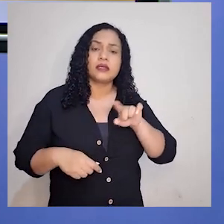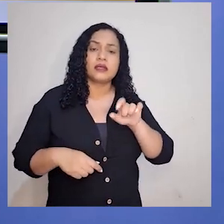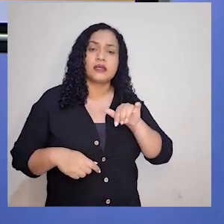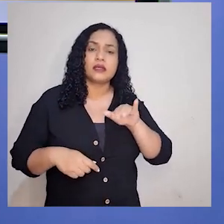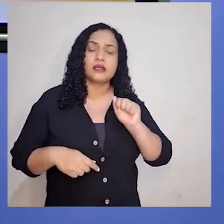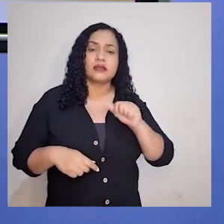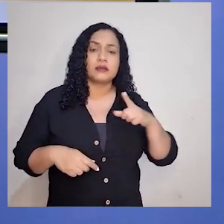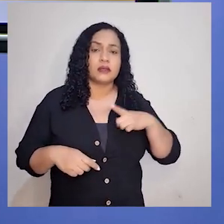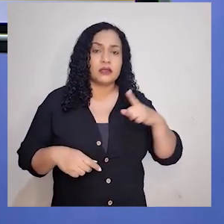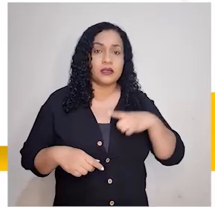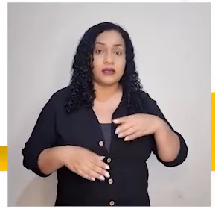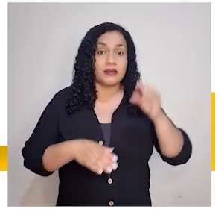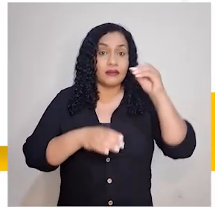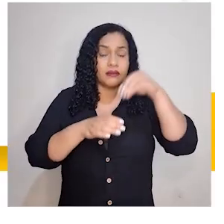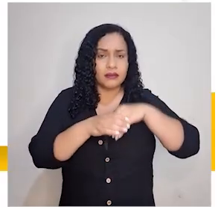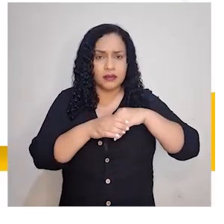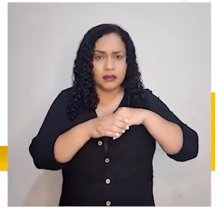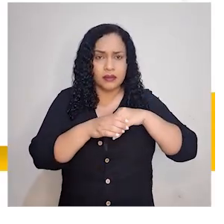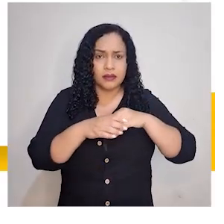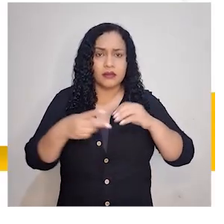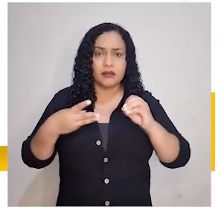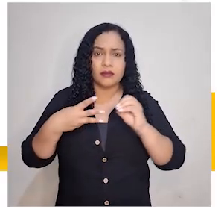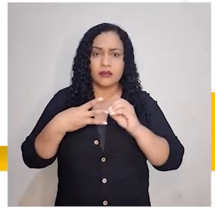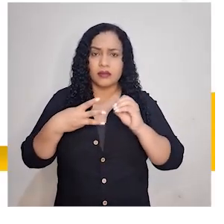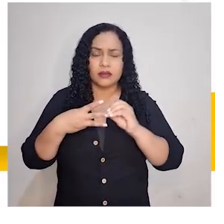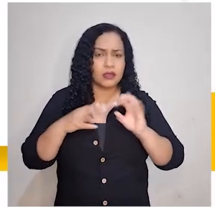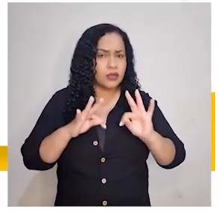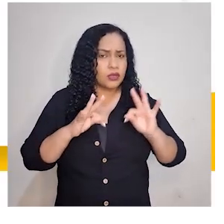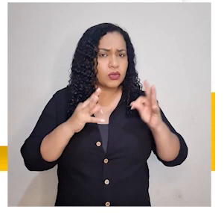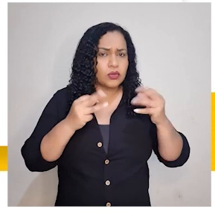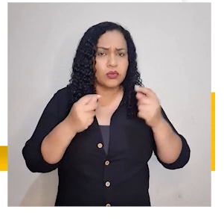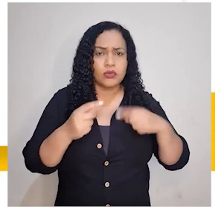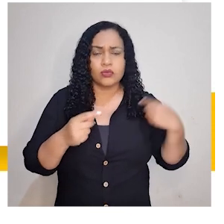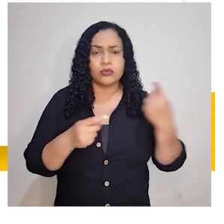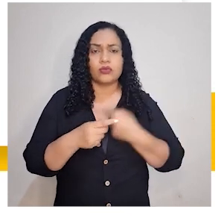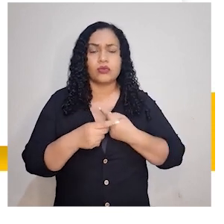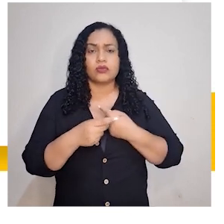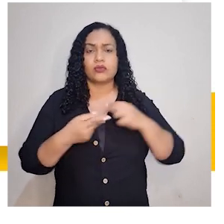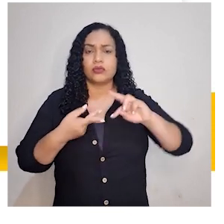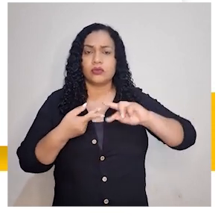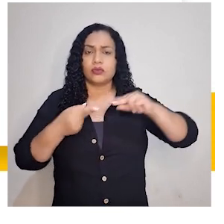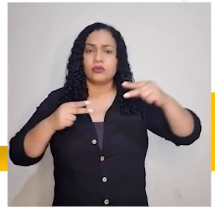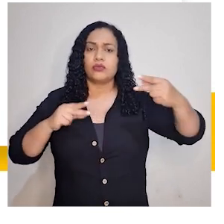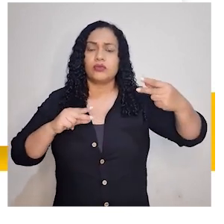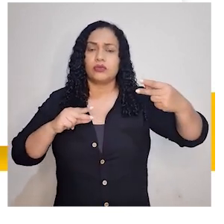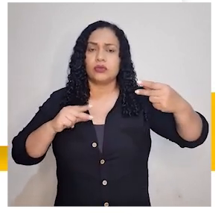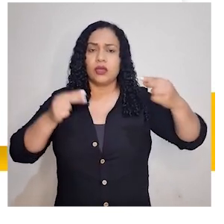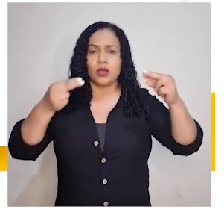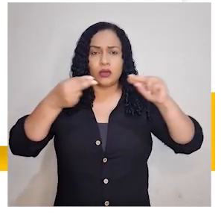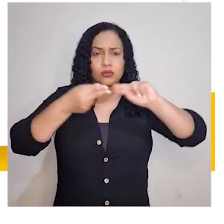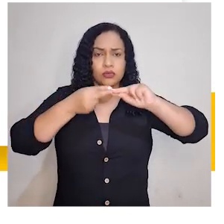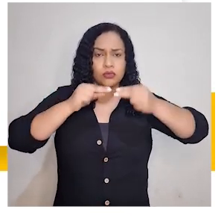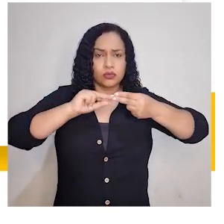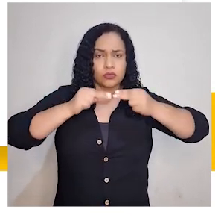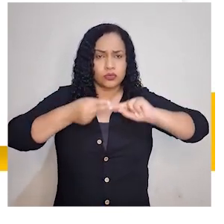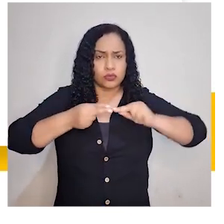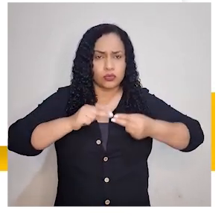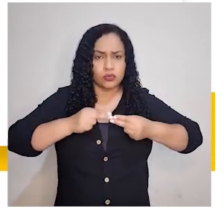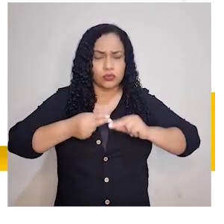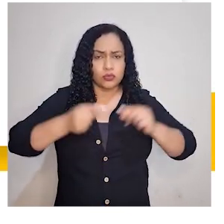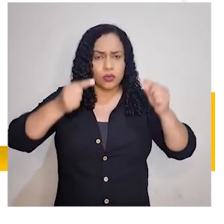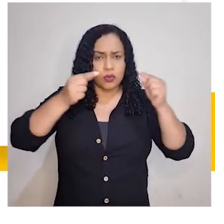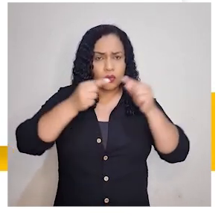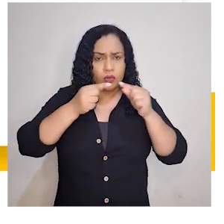enzimas, que atuam na estrutura e nas funções metabólicas das células, ou seja, todos os nossos genes são